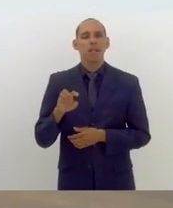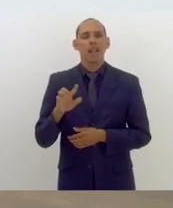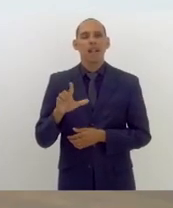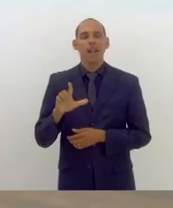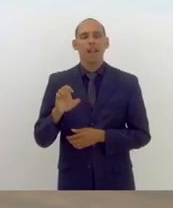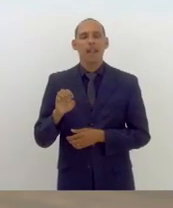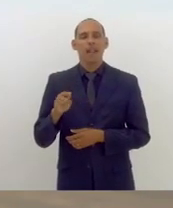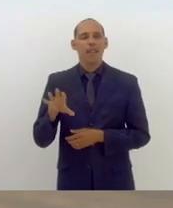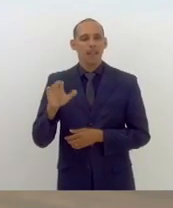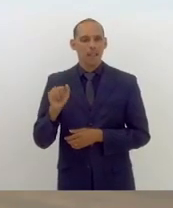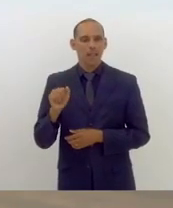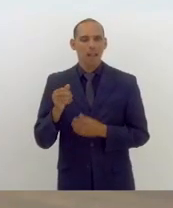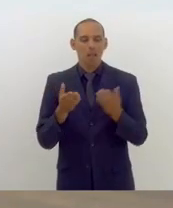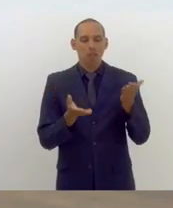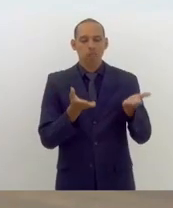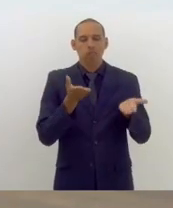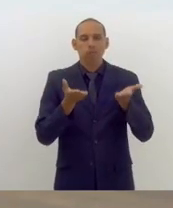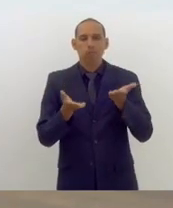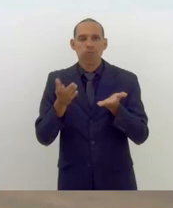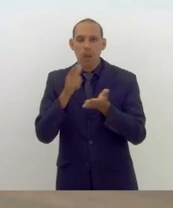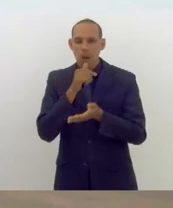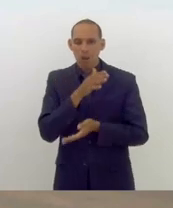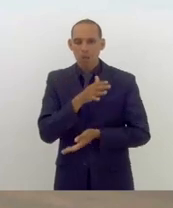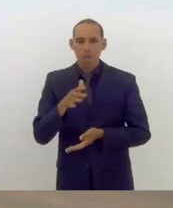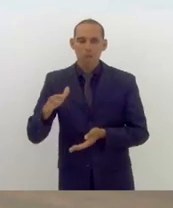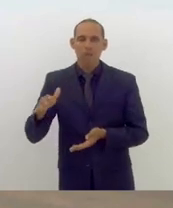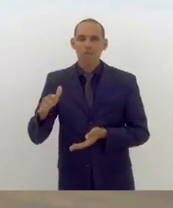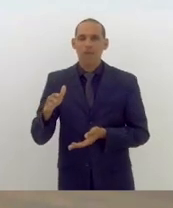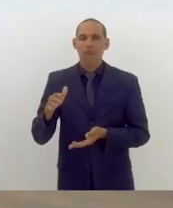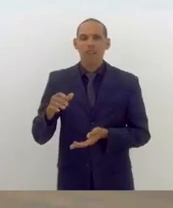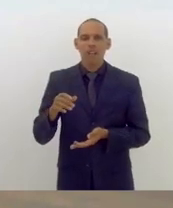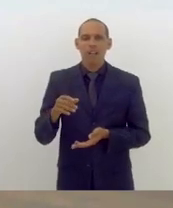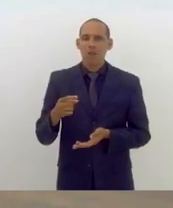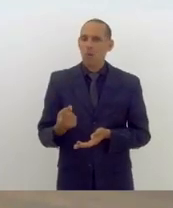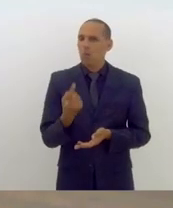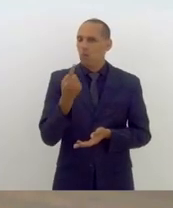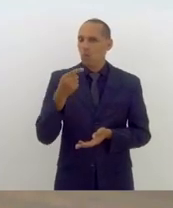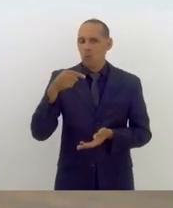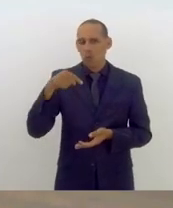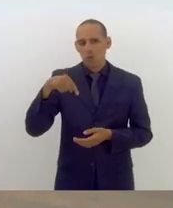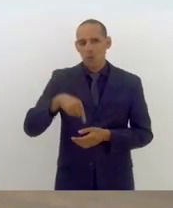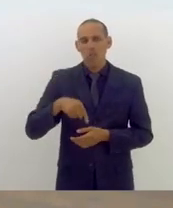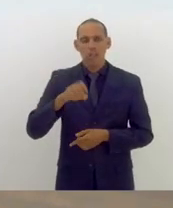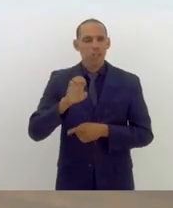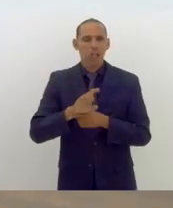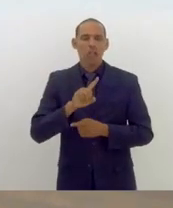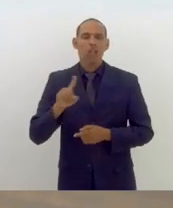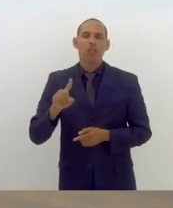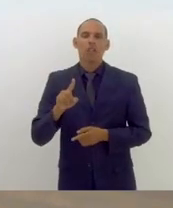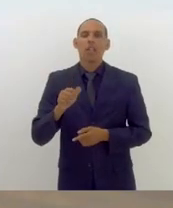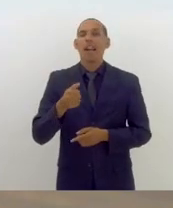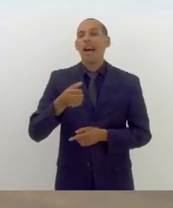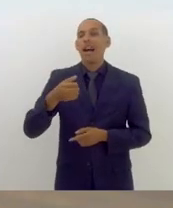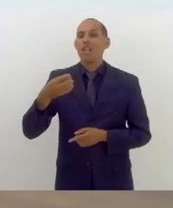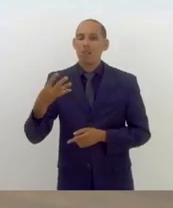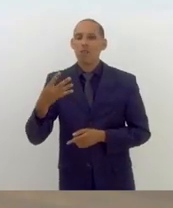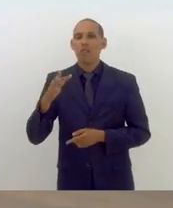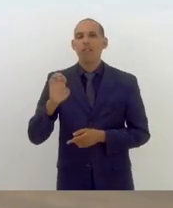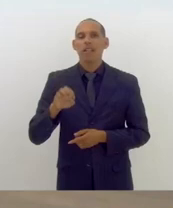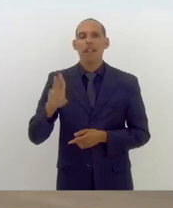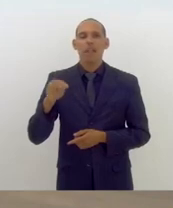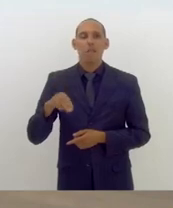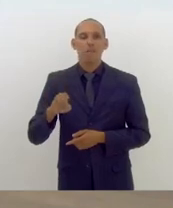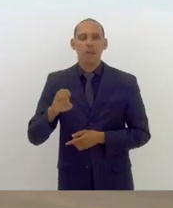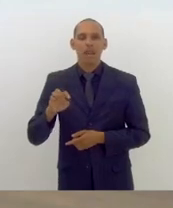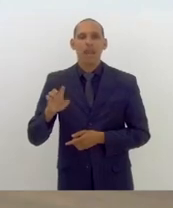um caso isolados no estado né Deputado as têm Macaé as 14 termelétricas já tem a termelétrica Merlin